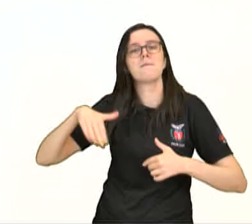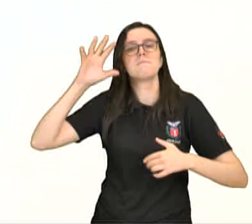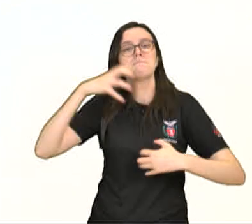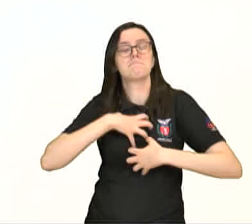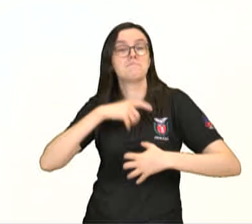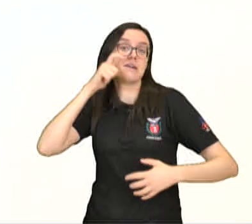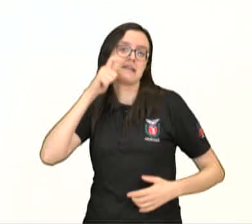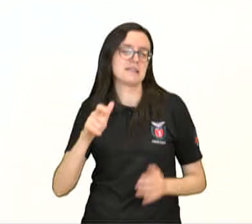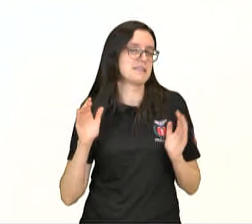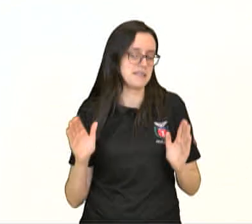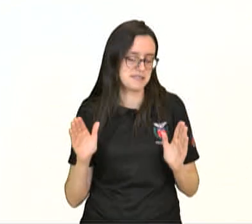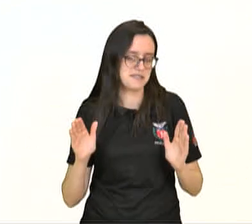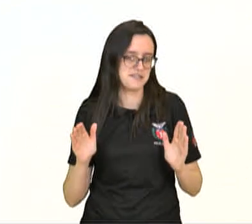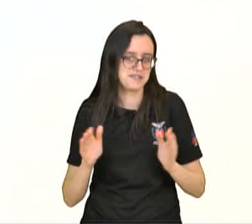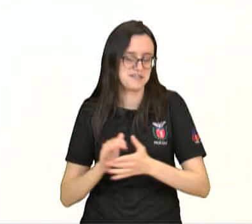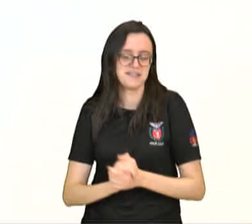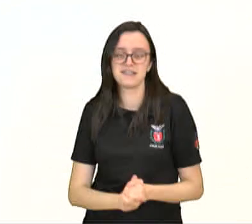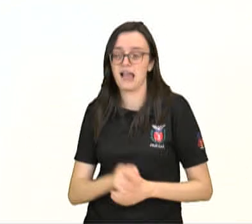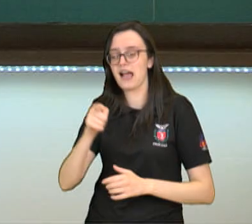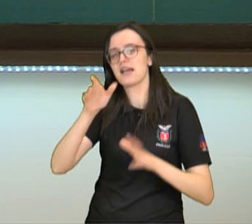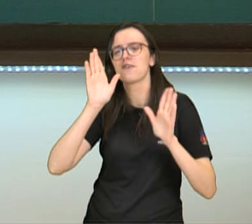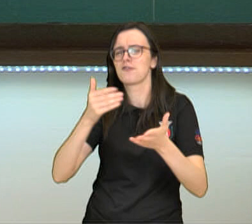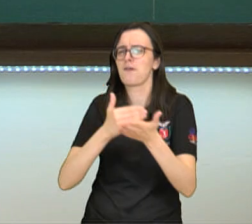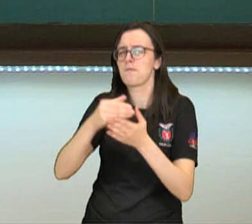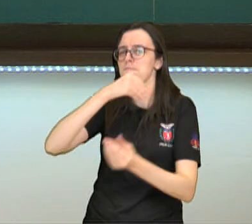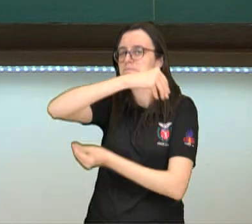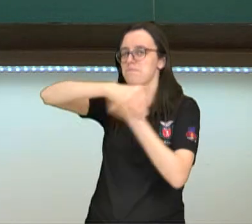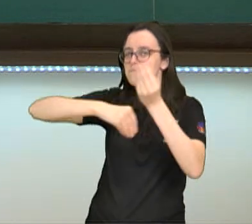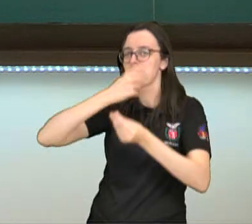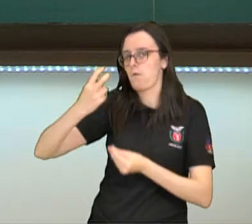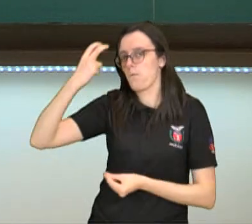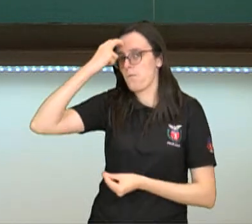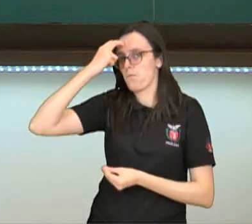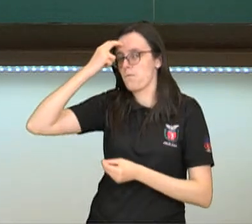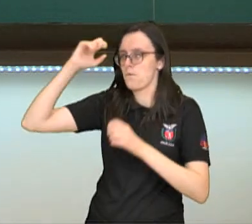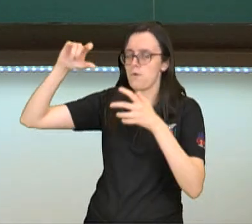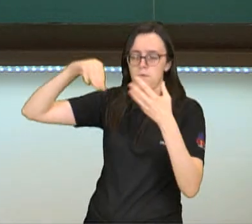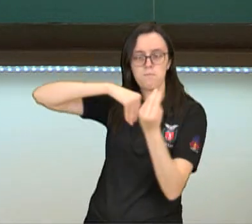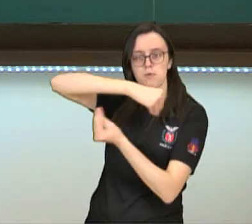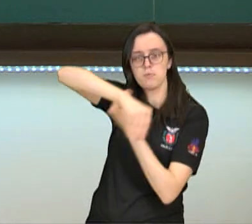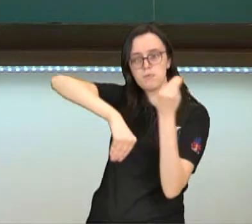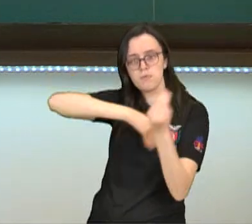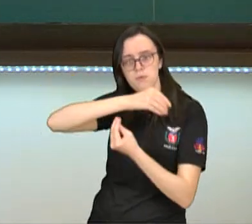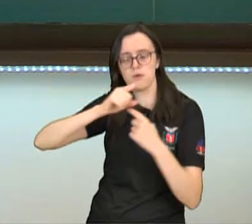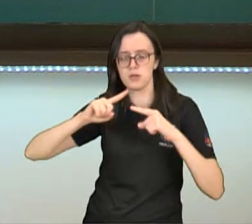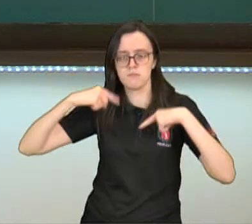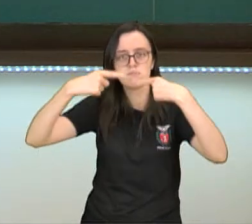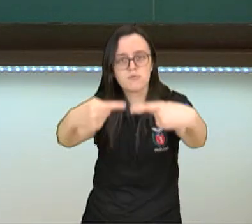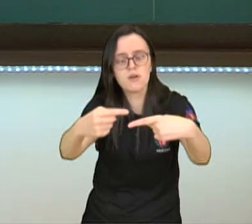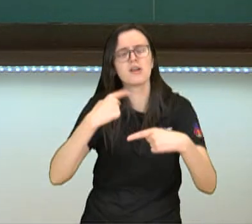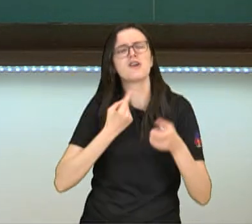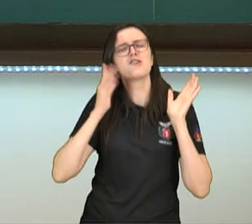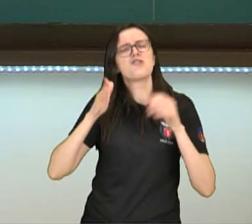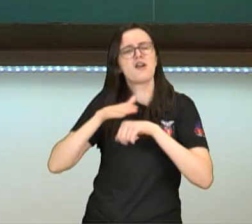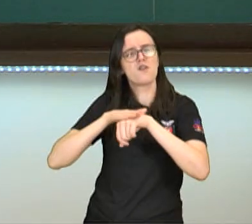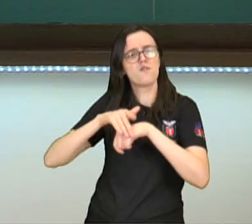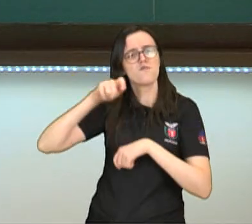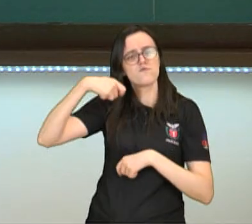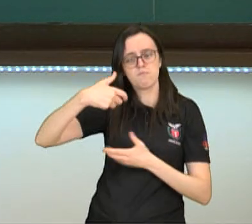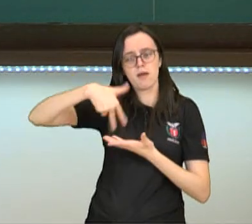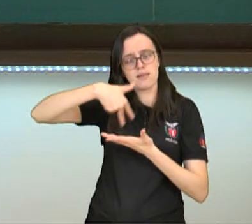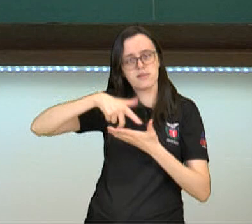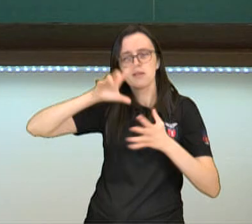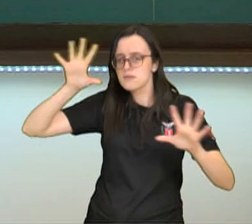mais interessantes. Então, gente, isso já vem da miscigenação das culturas, daquela questão que nós sempre conversamos, sobre a dança